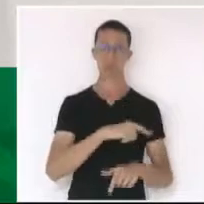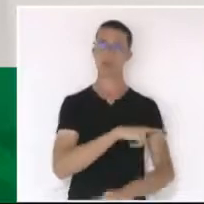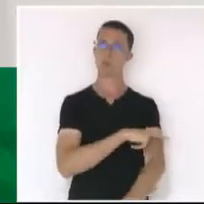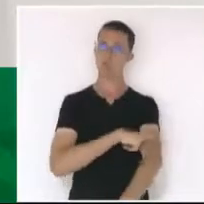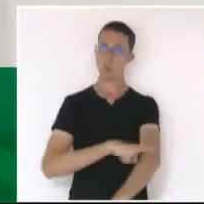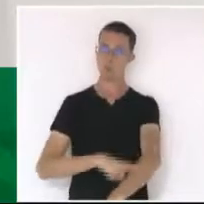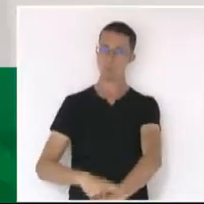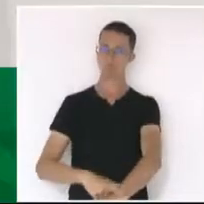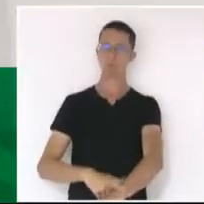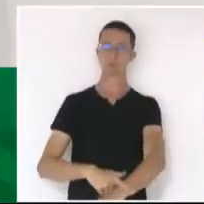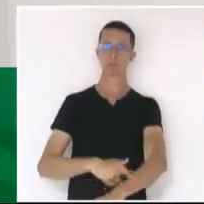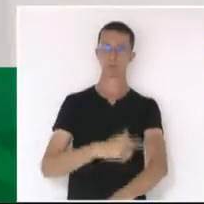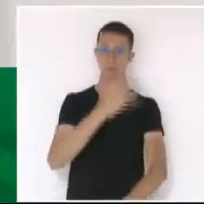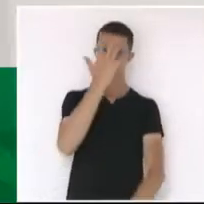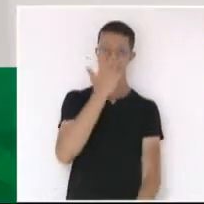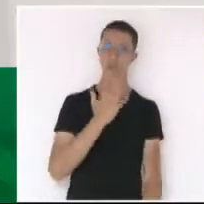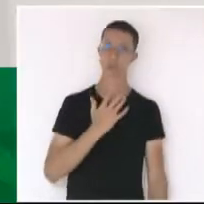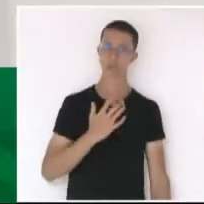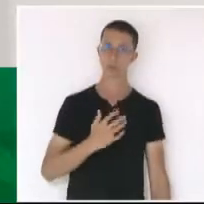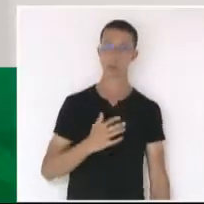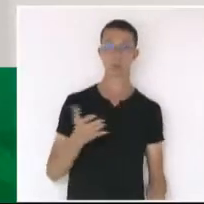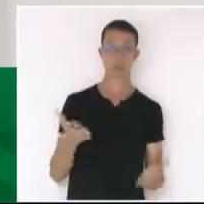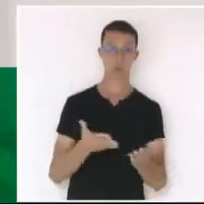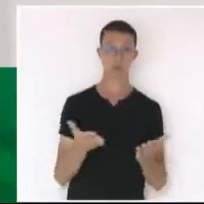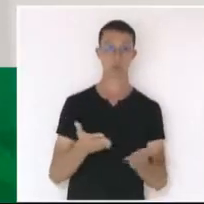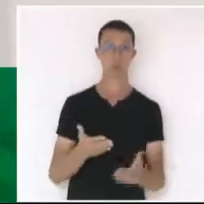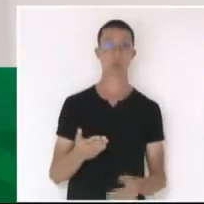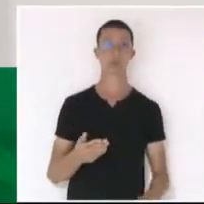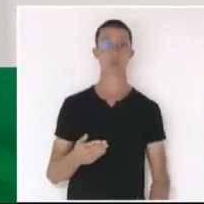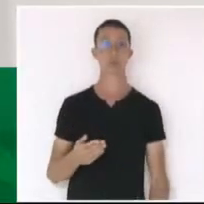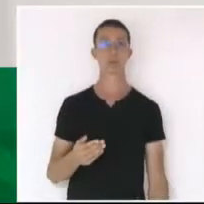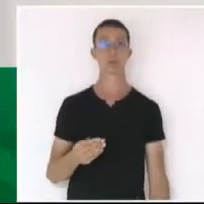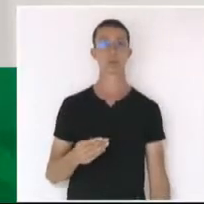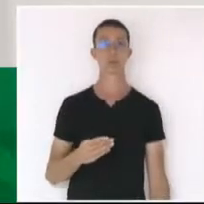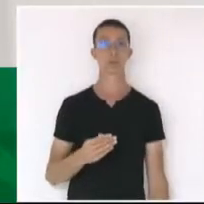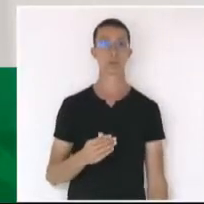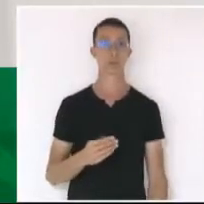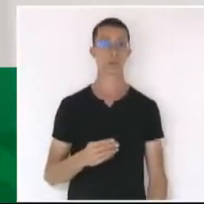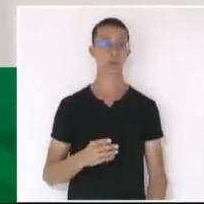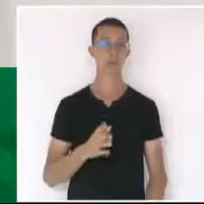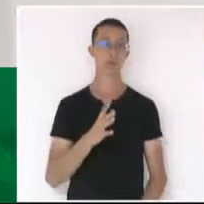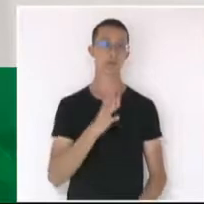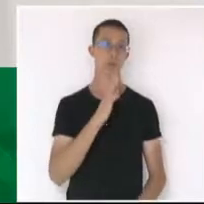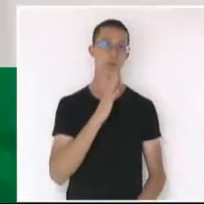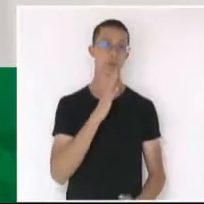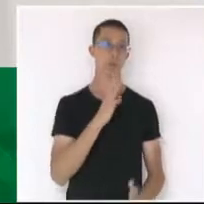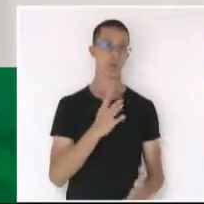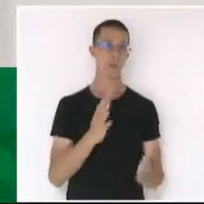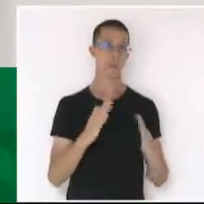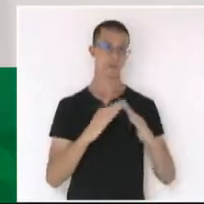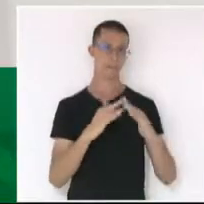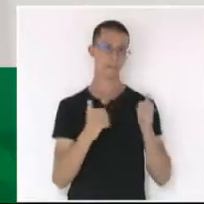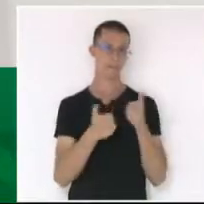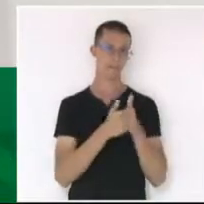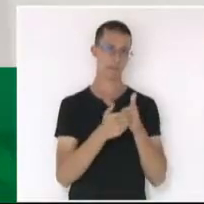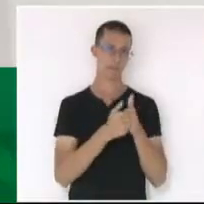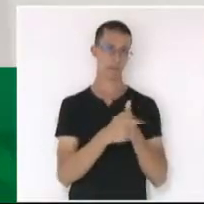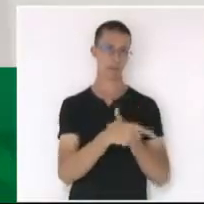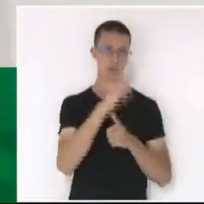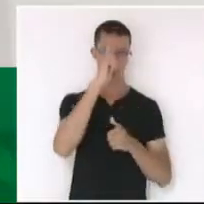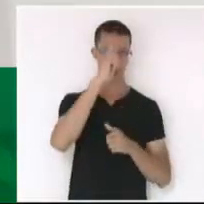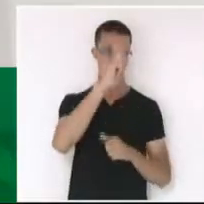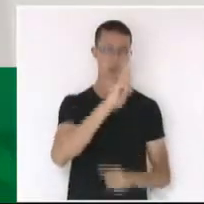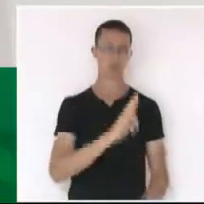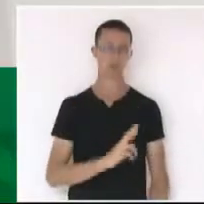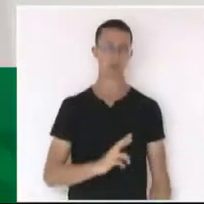sérias hoje ainda o Flávio Junior vivem entre nós e estão aí construir um modelo de qualidade como